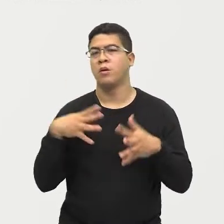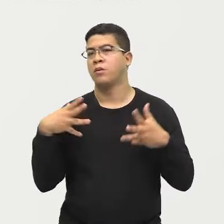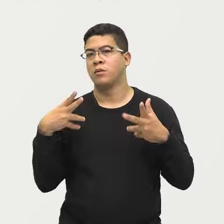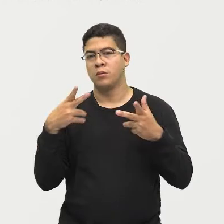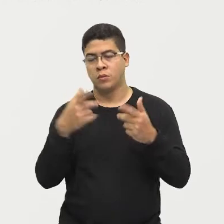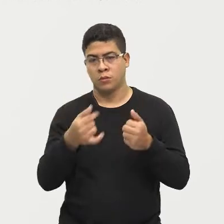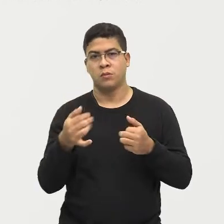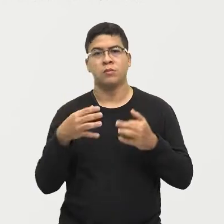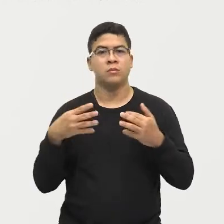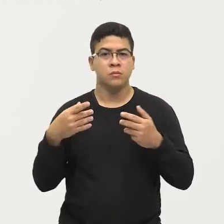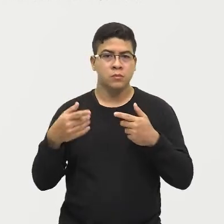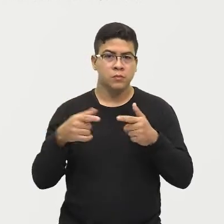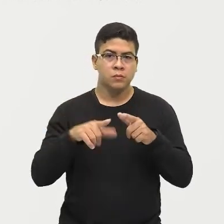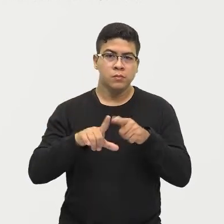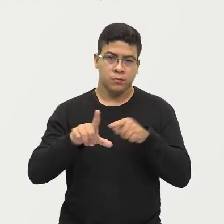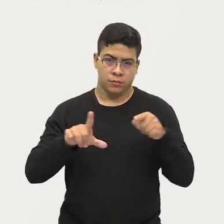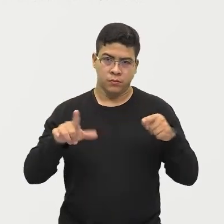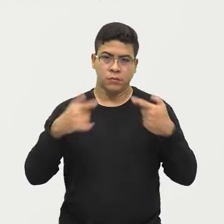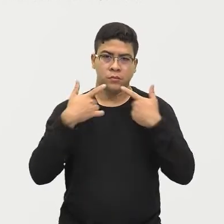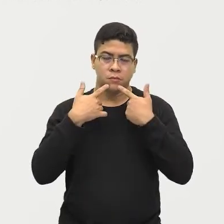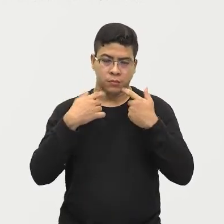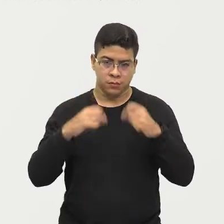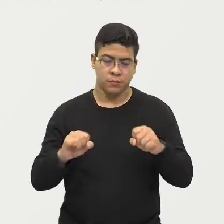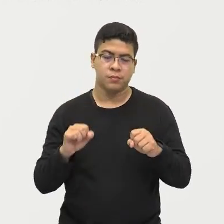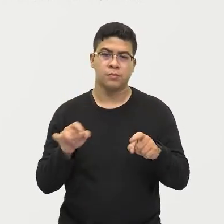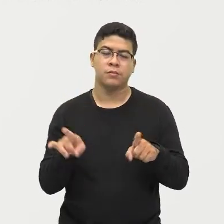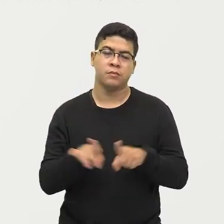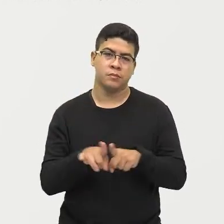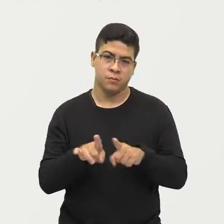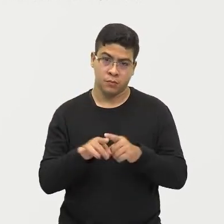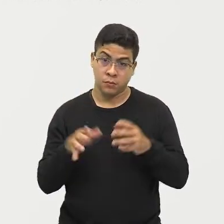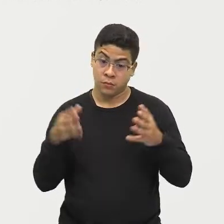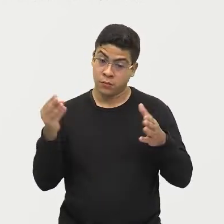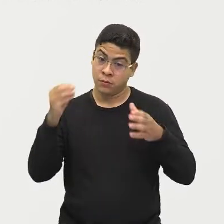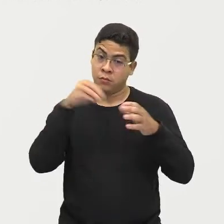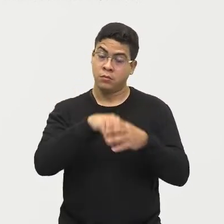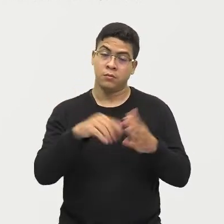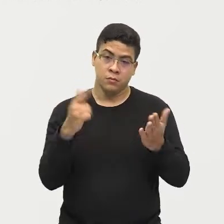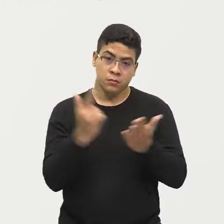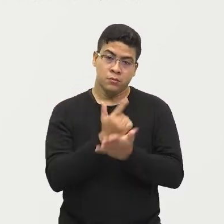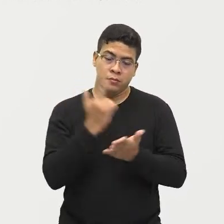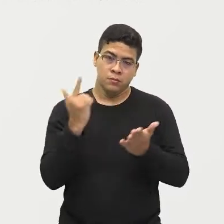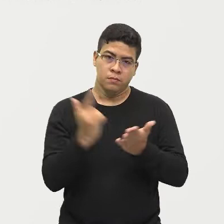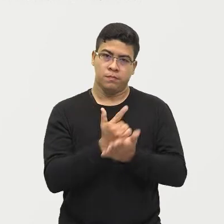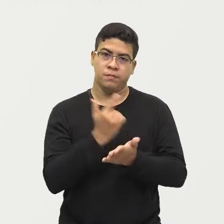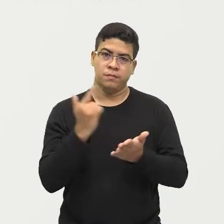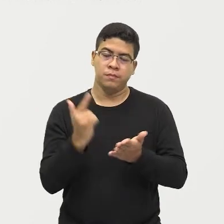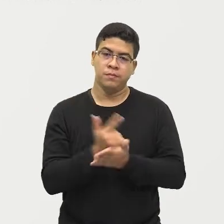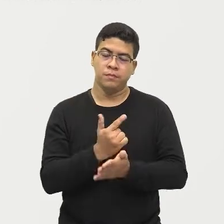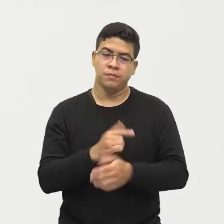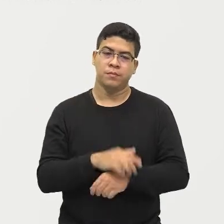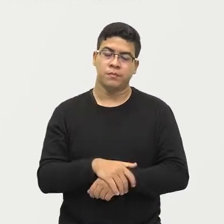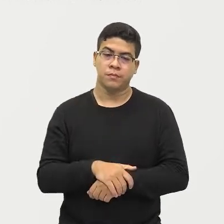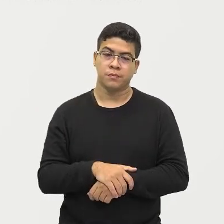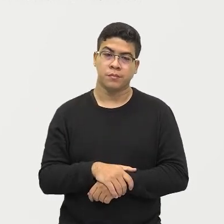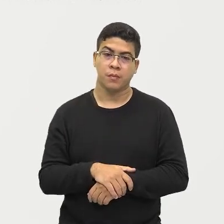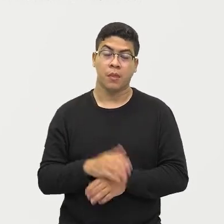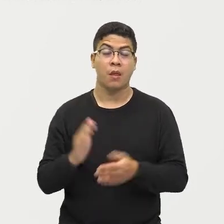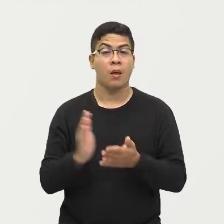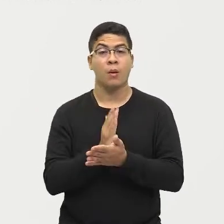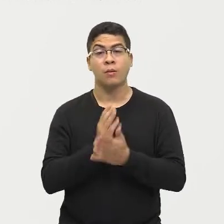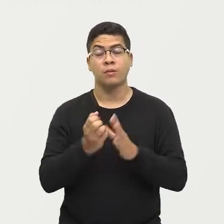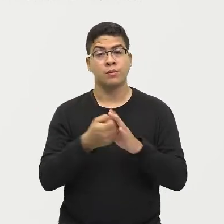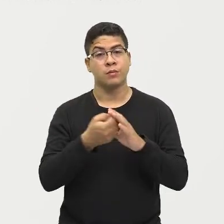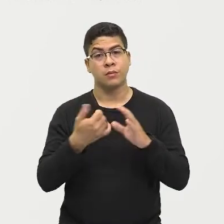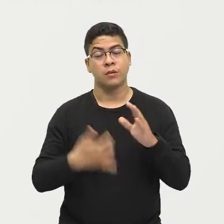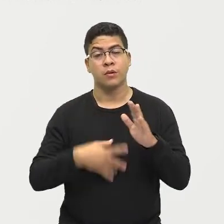as variações linguísticas. Tudo isso para incluir nos livros dele. Lembrem-se, uma das características